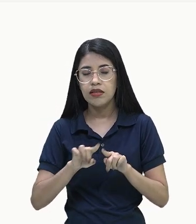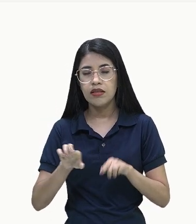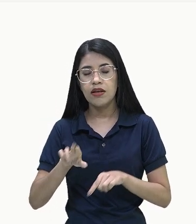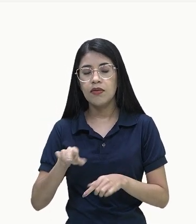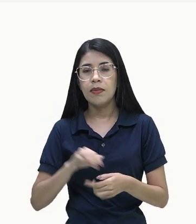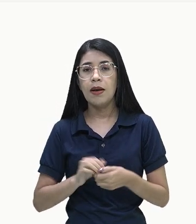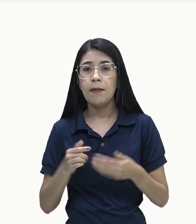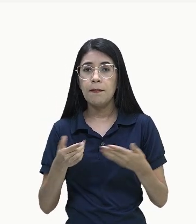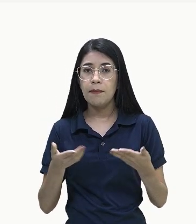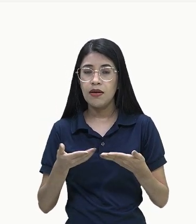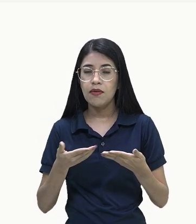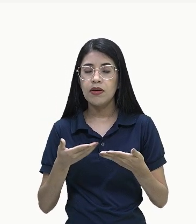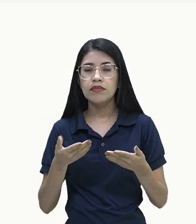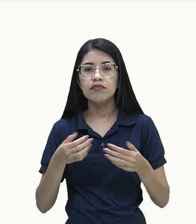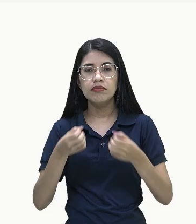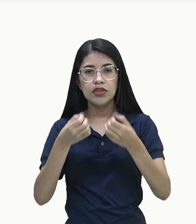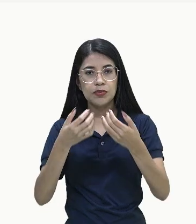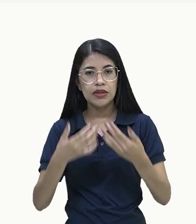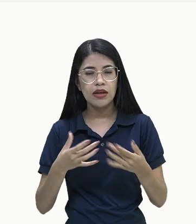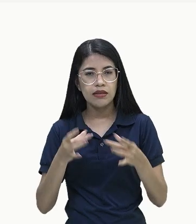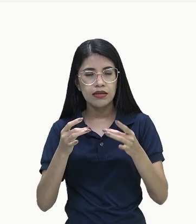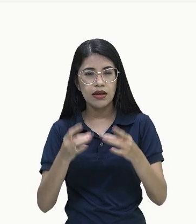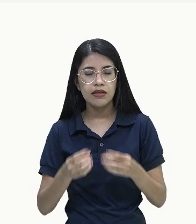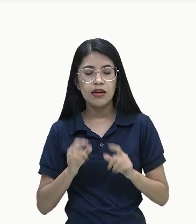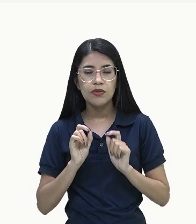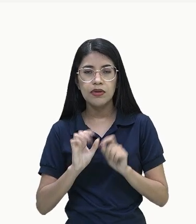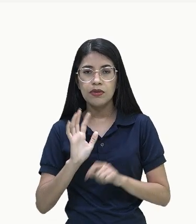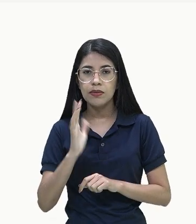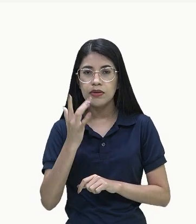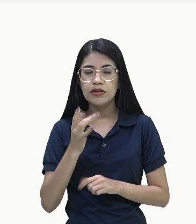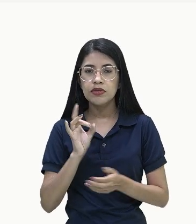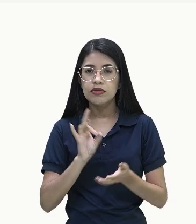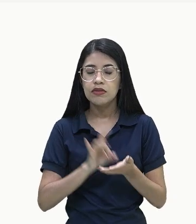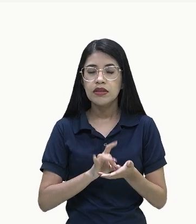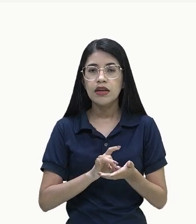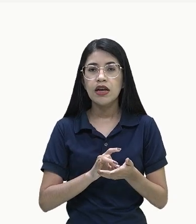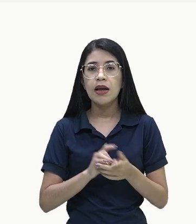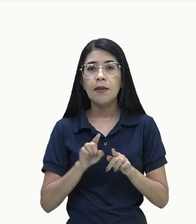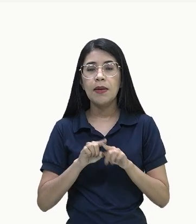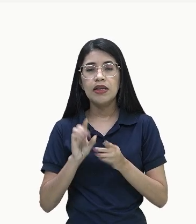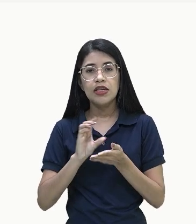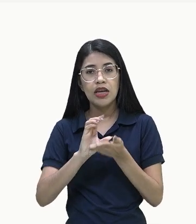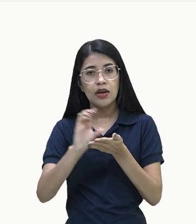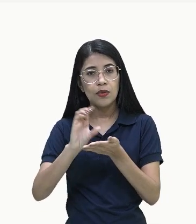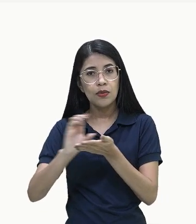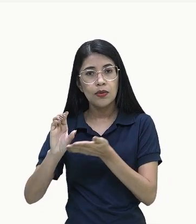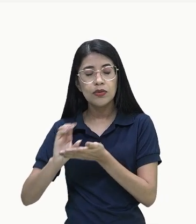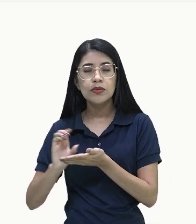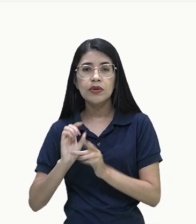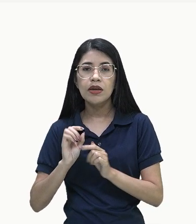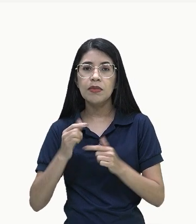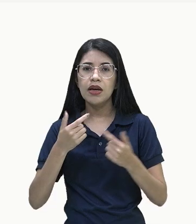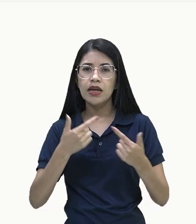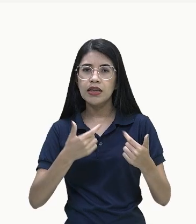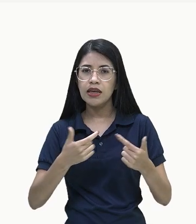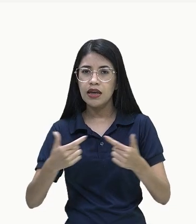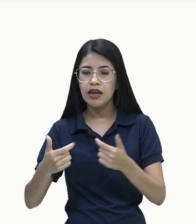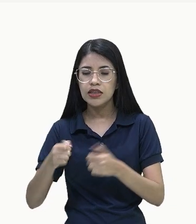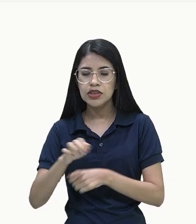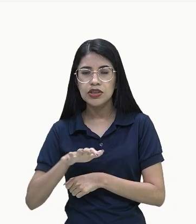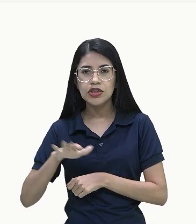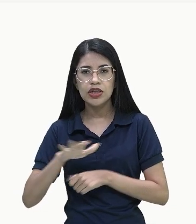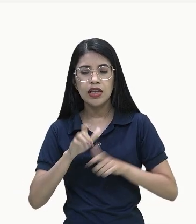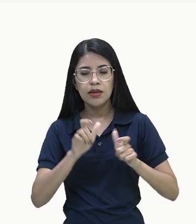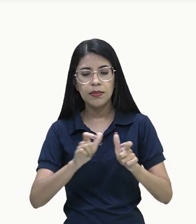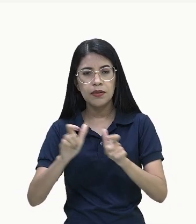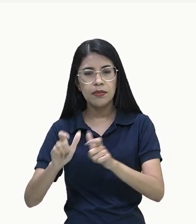dessa aula que Estados Unidos e União Soviética, eles financiavam os conflitos regionais ali. Eles financiavam os conflitos